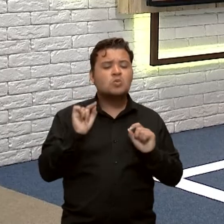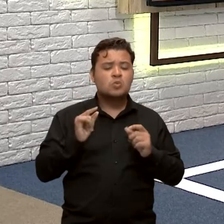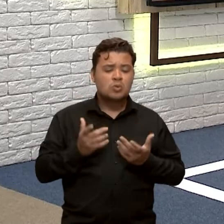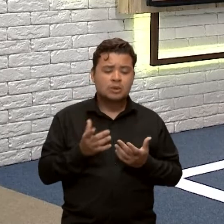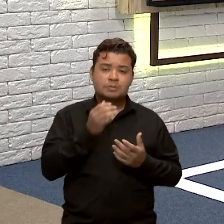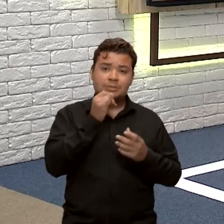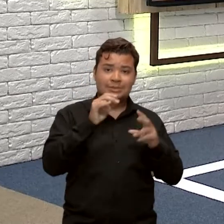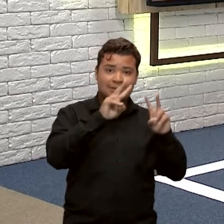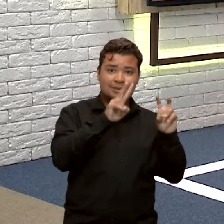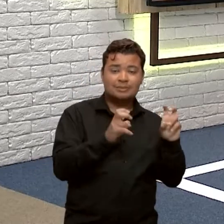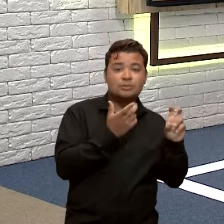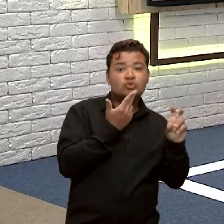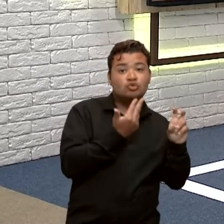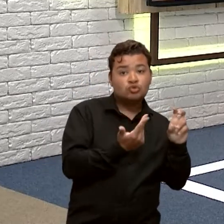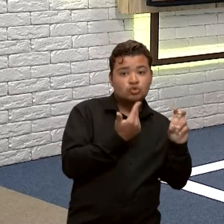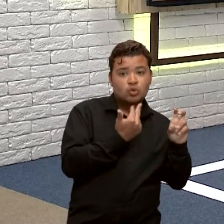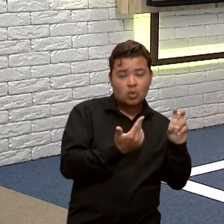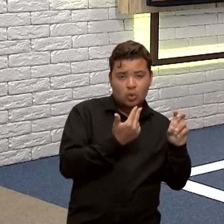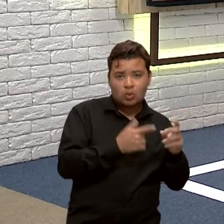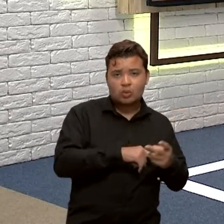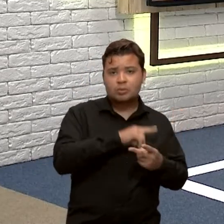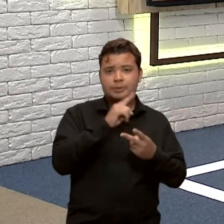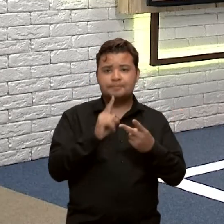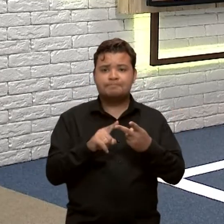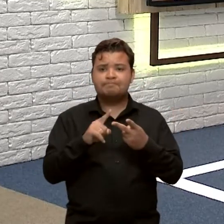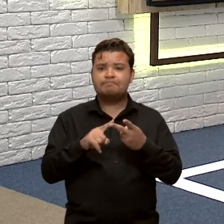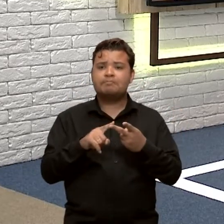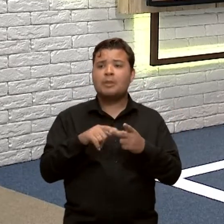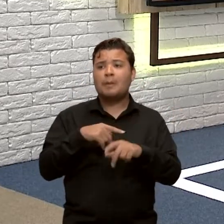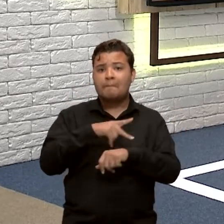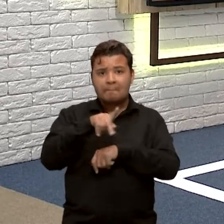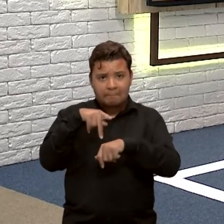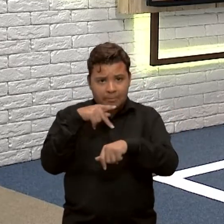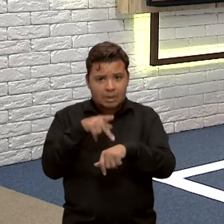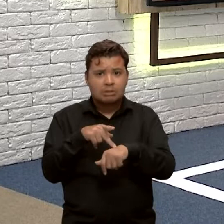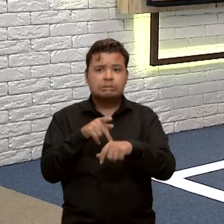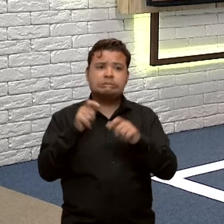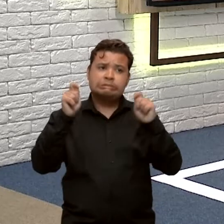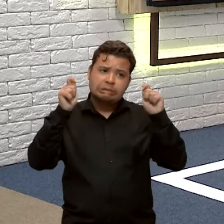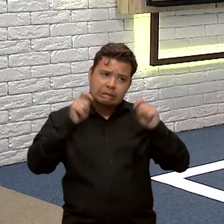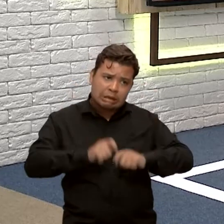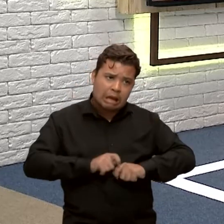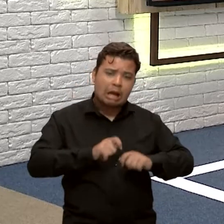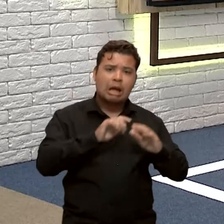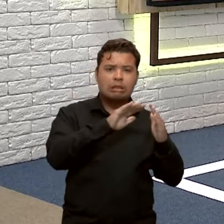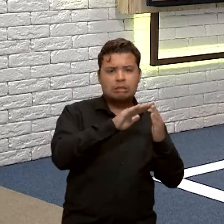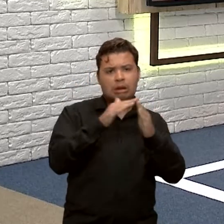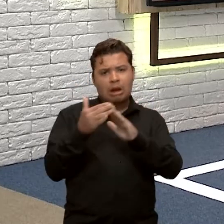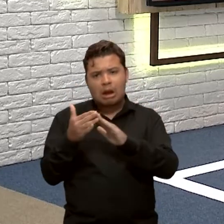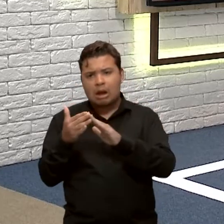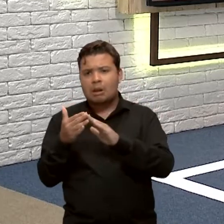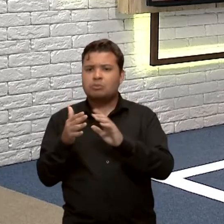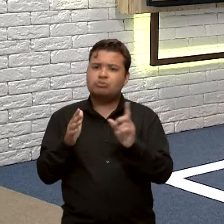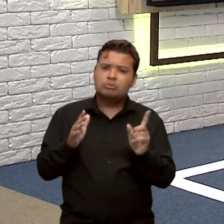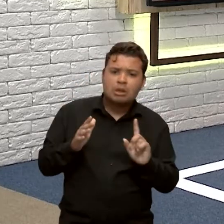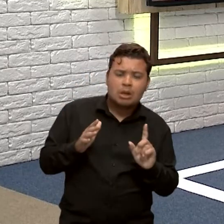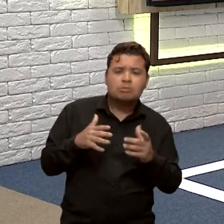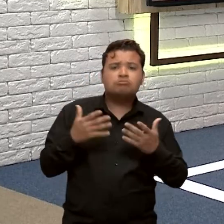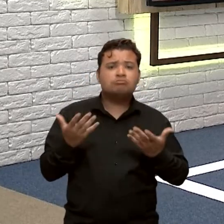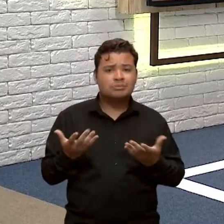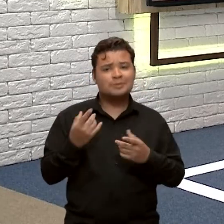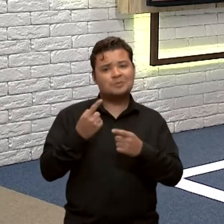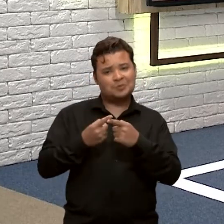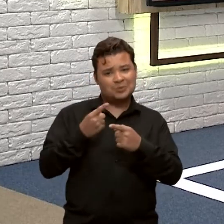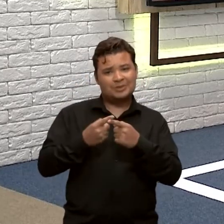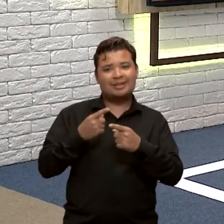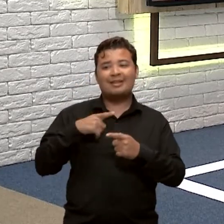línguas estrangeiras, aos países em que eles podem ou não fazer intercâmbio, porque eu sei que há diferentes áreas